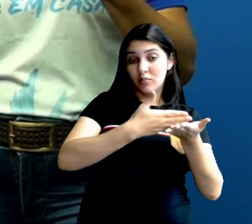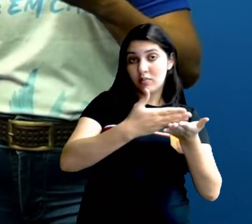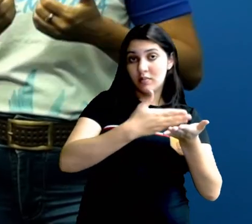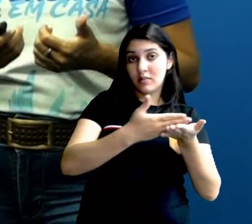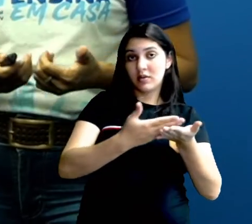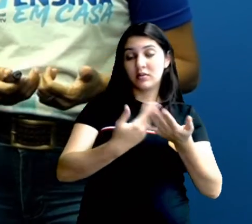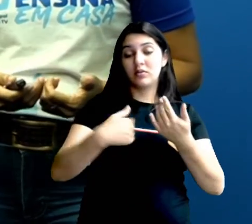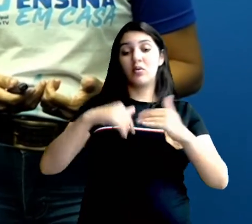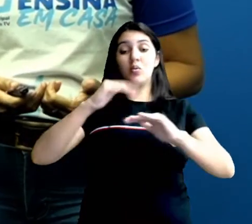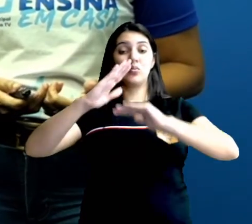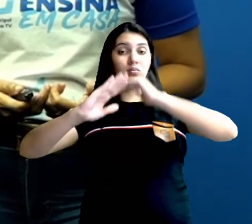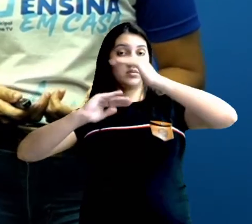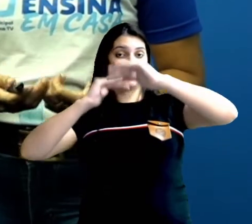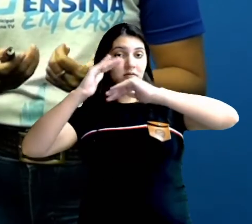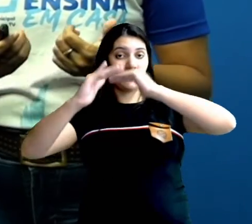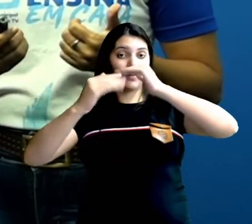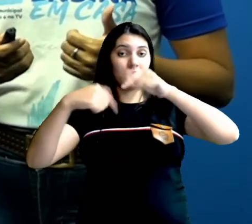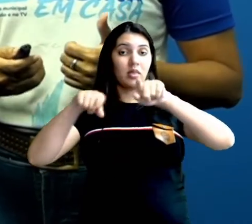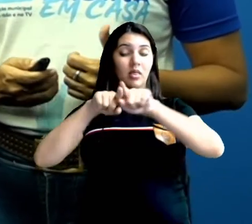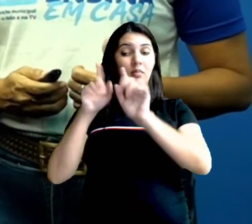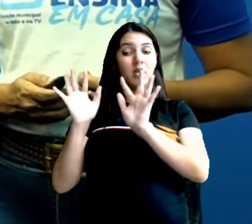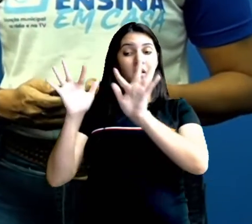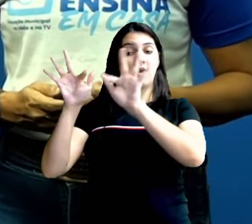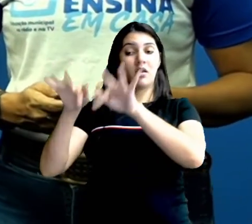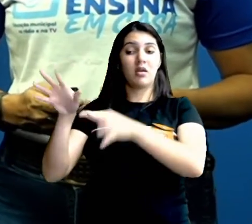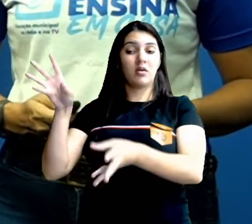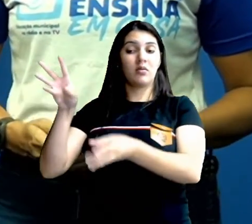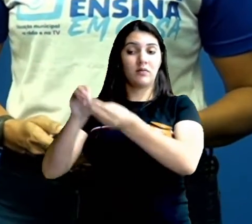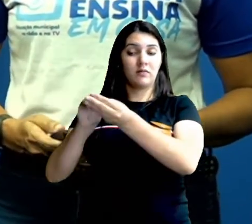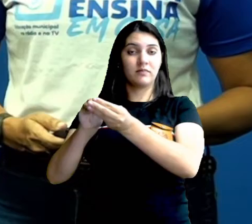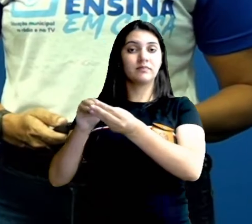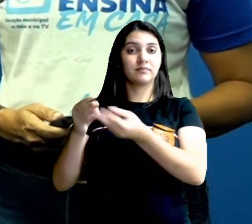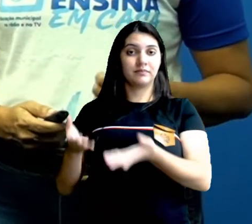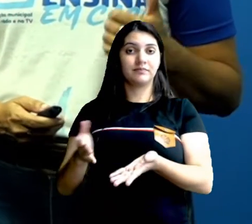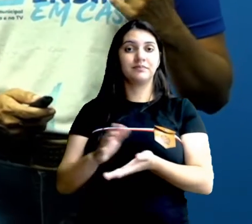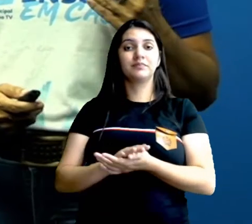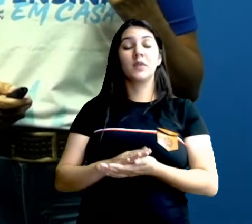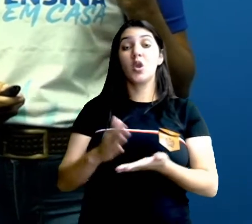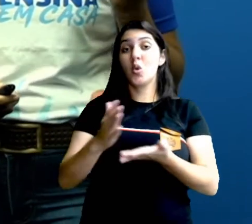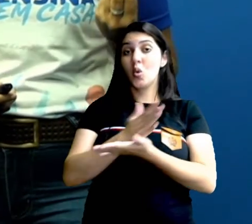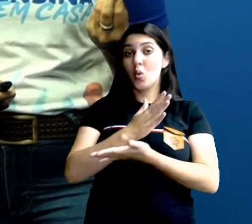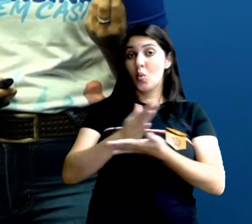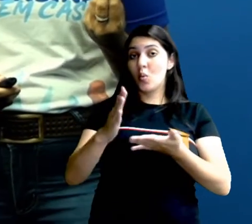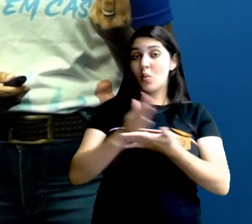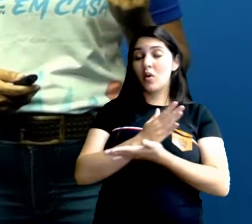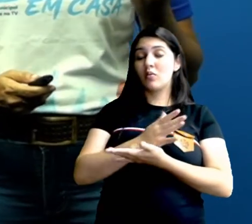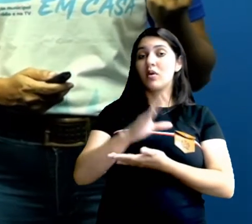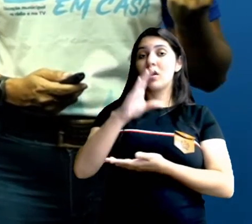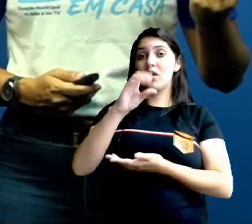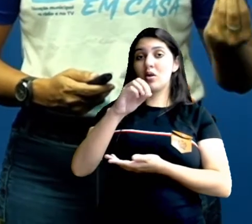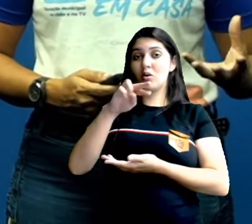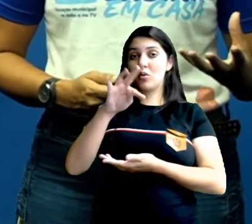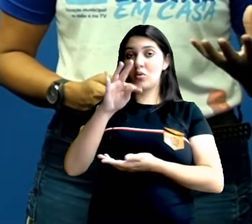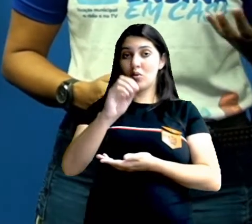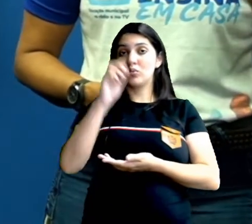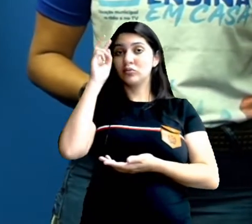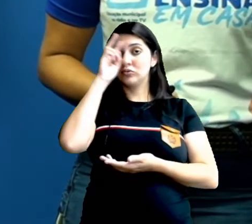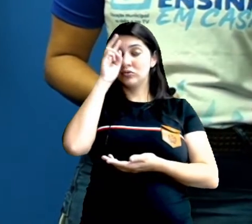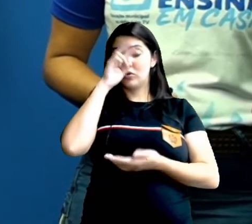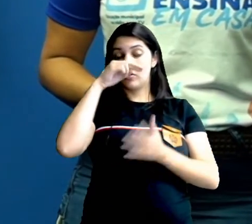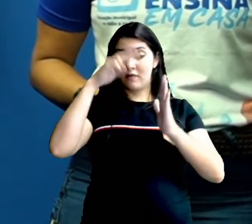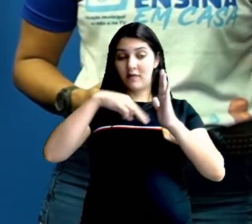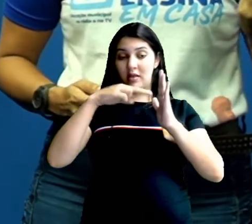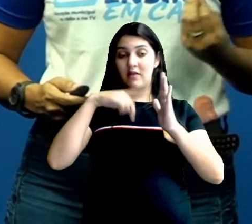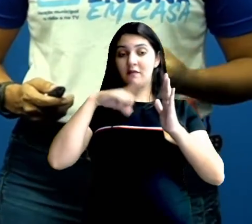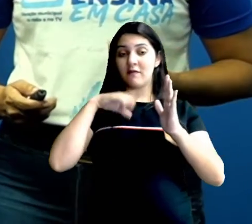inicial, o desenvolvimento e a conclusão final. Então, qualquer conto que a gente vai ler, ele